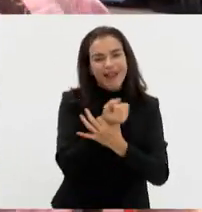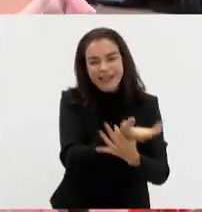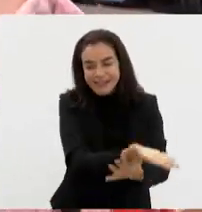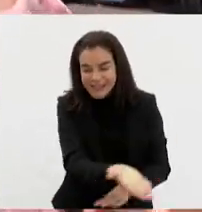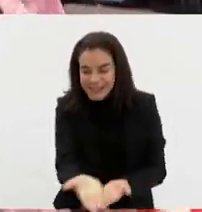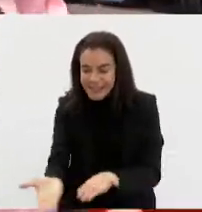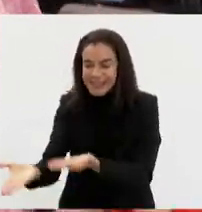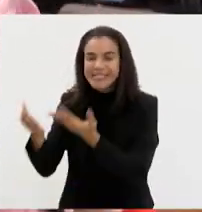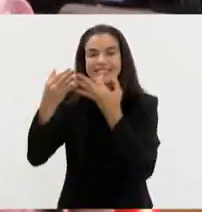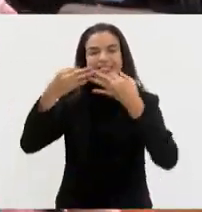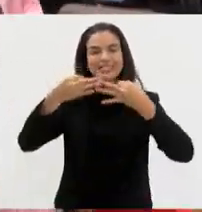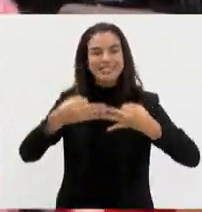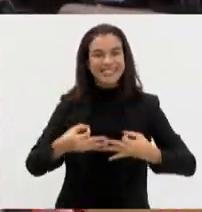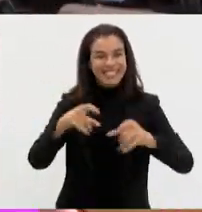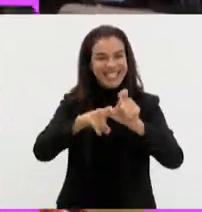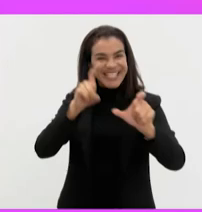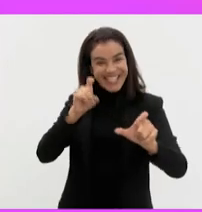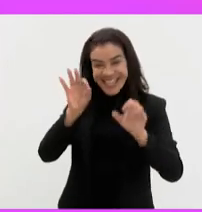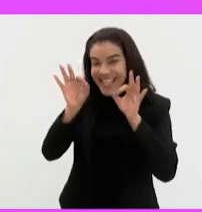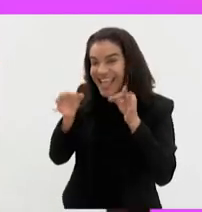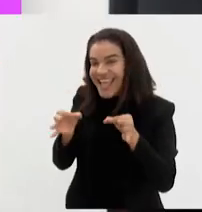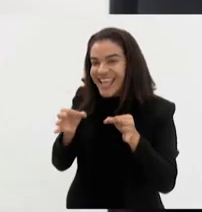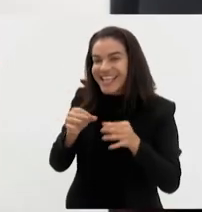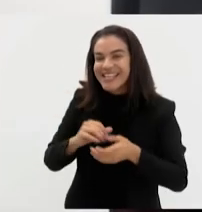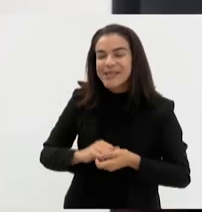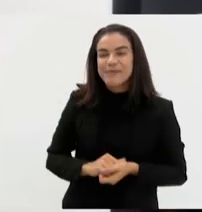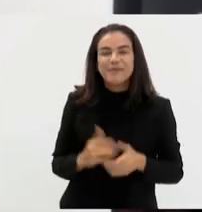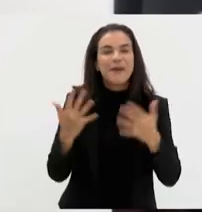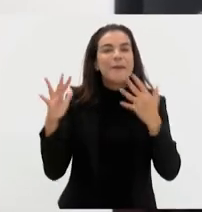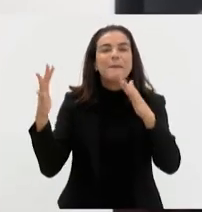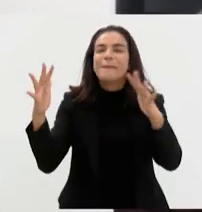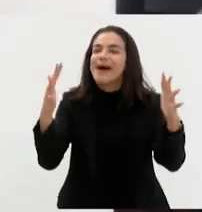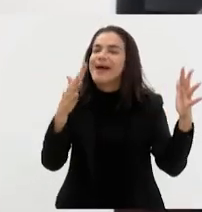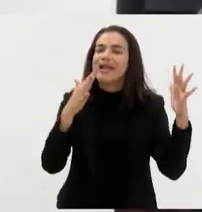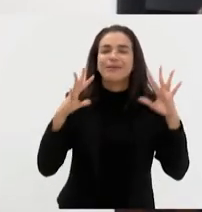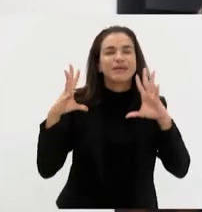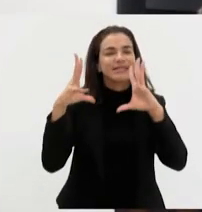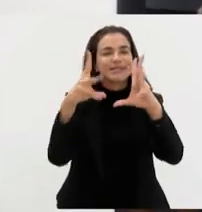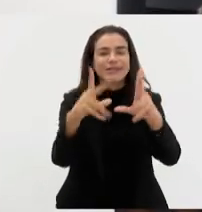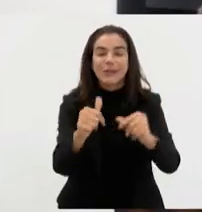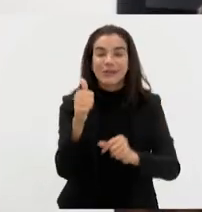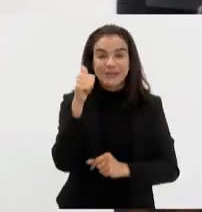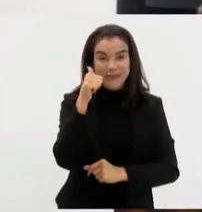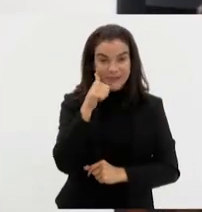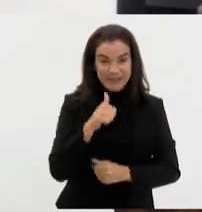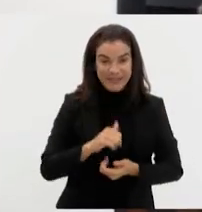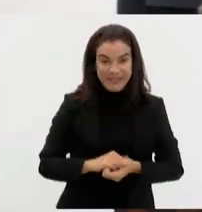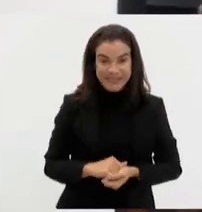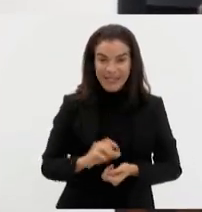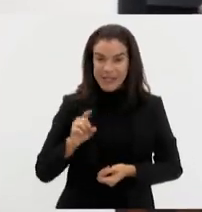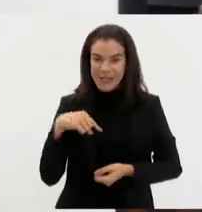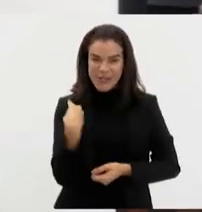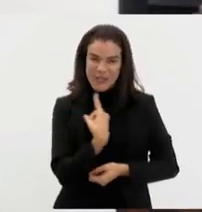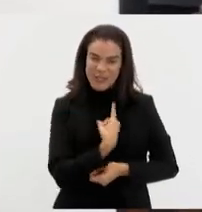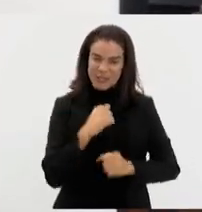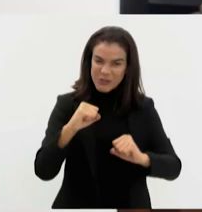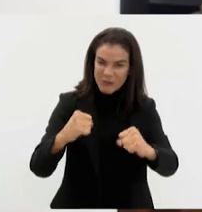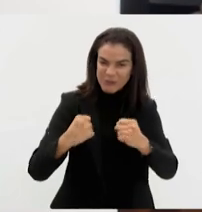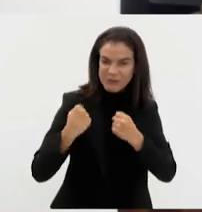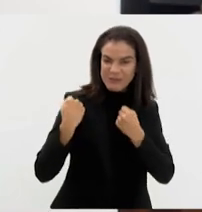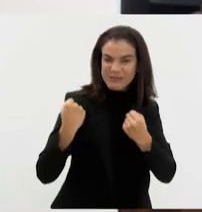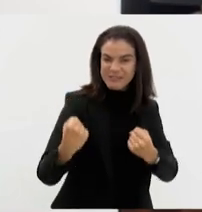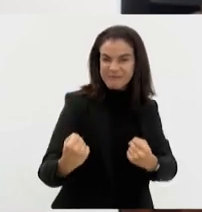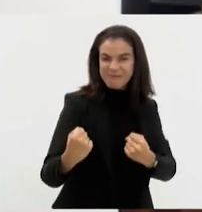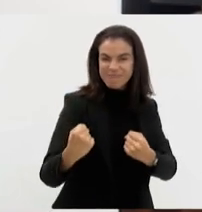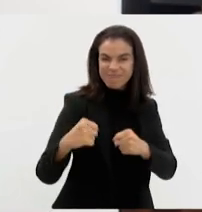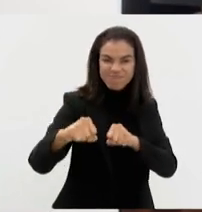futuro, dignidade e emancipação. Né, Elis? Meus parabéns a todas as mulheres. Nós somos guerreiras,